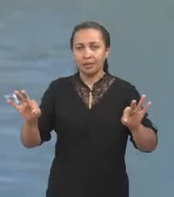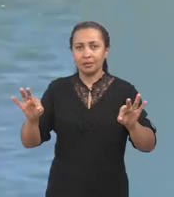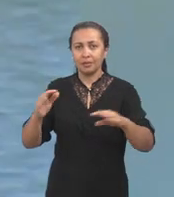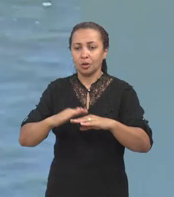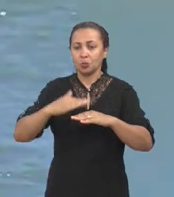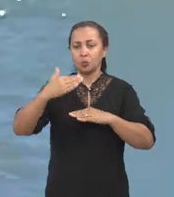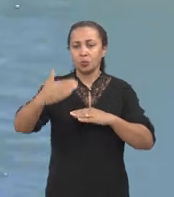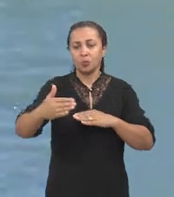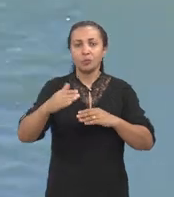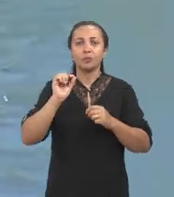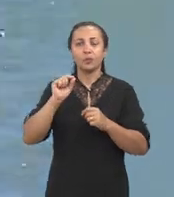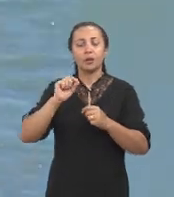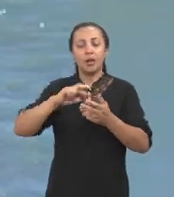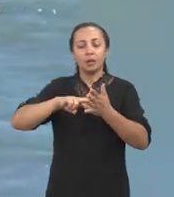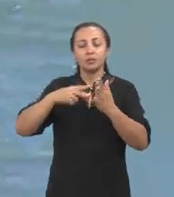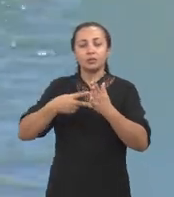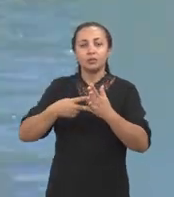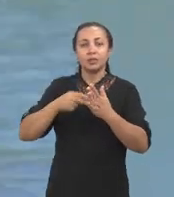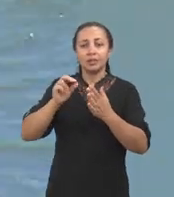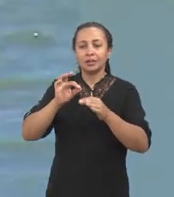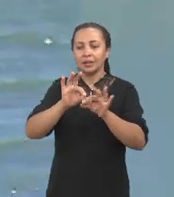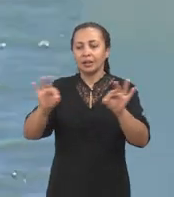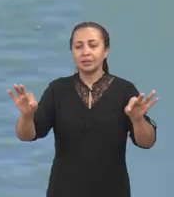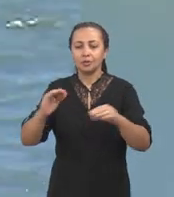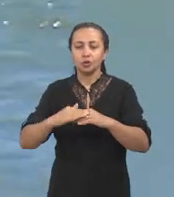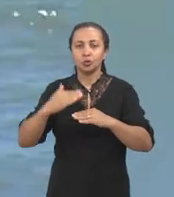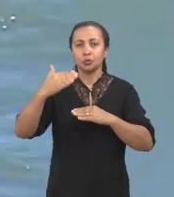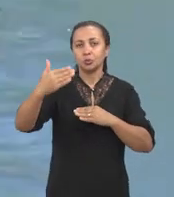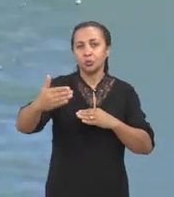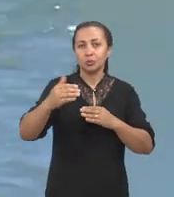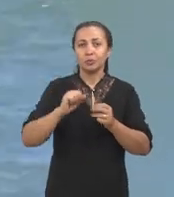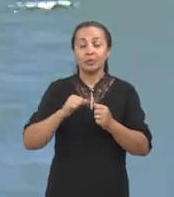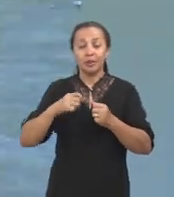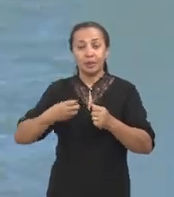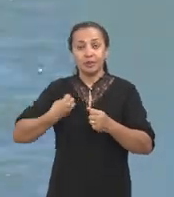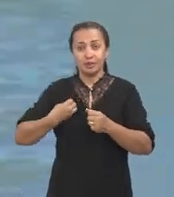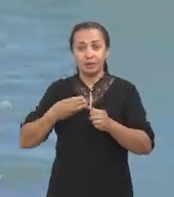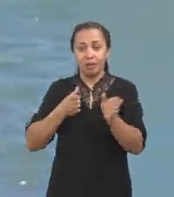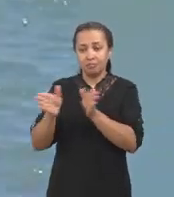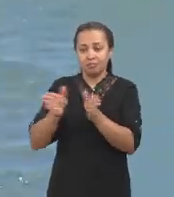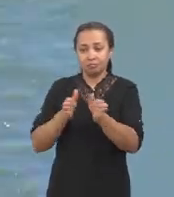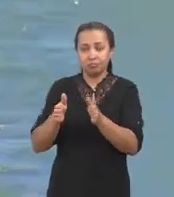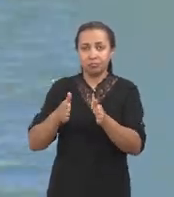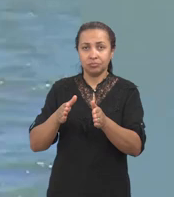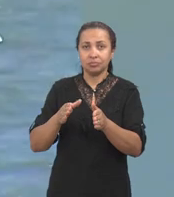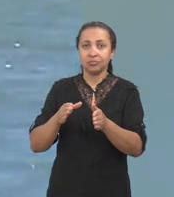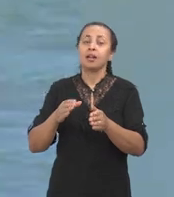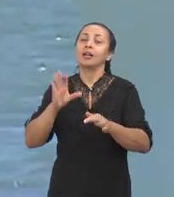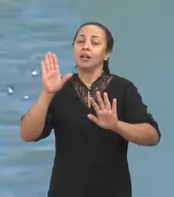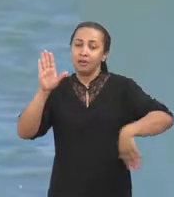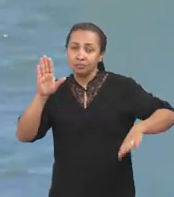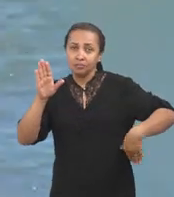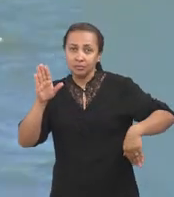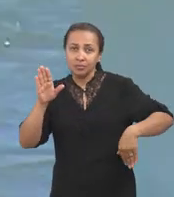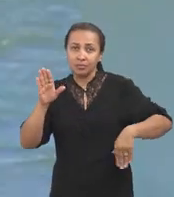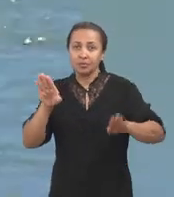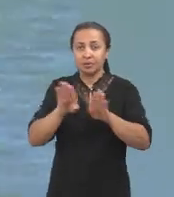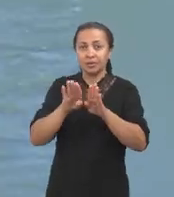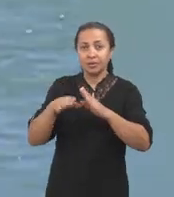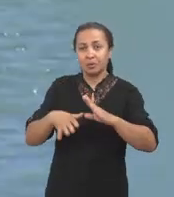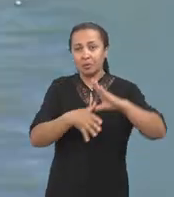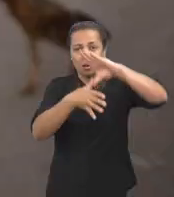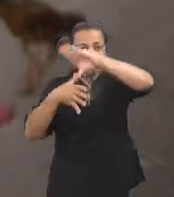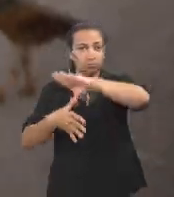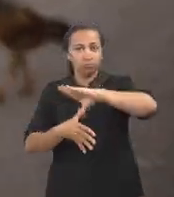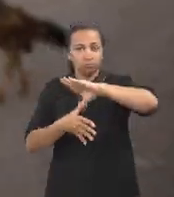tifoide Isso significa que o a linha de costa o limite entre a praia e o continente e